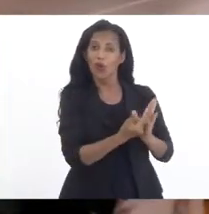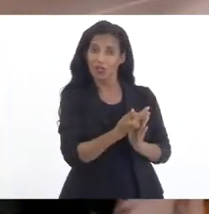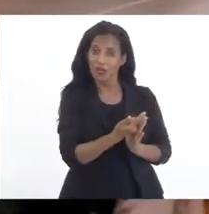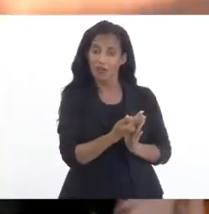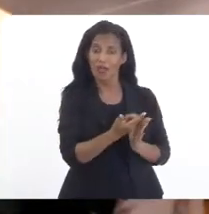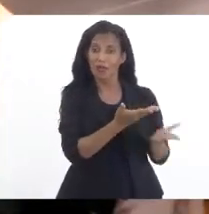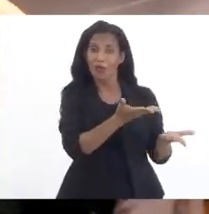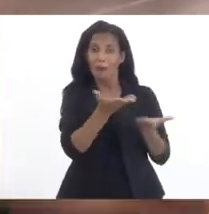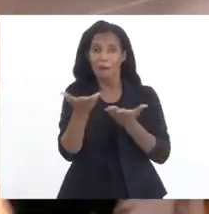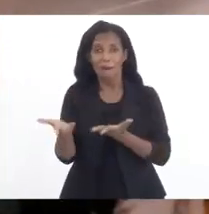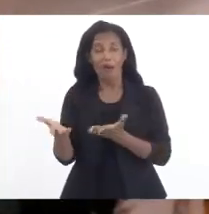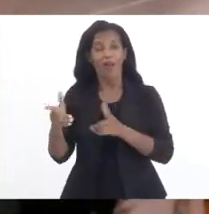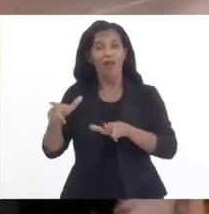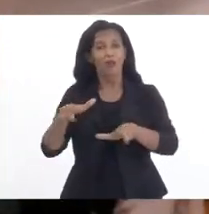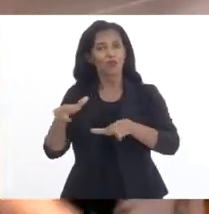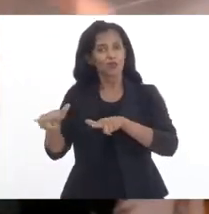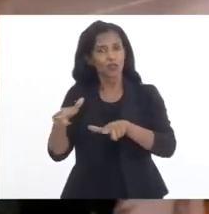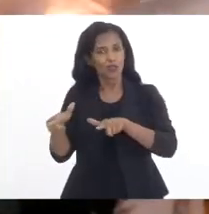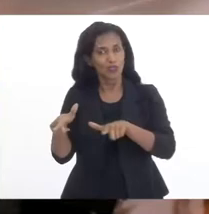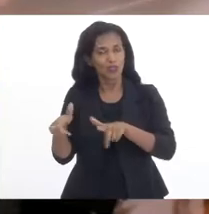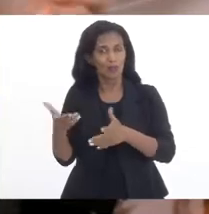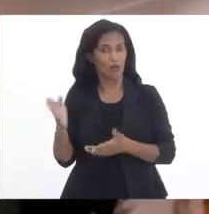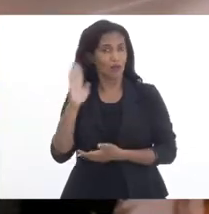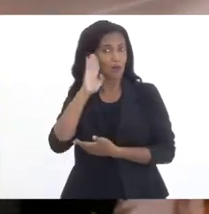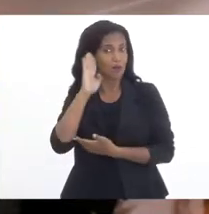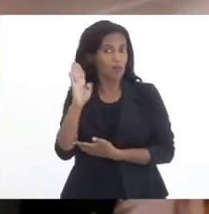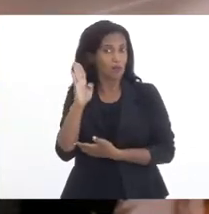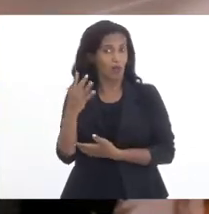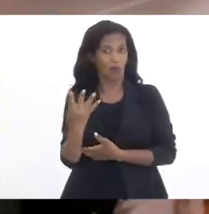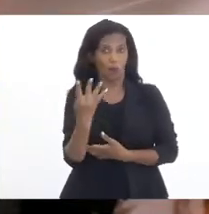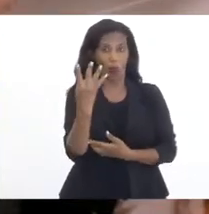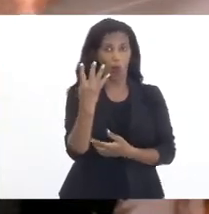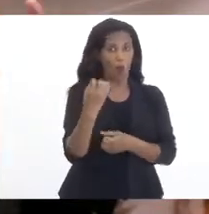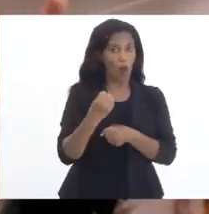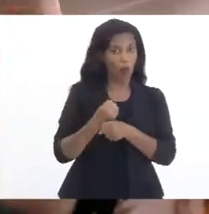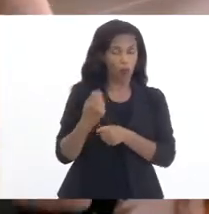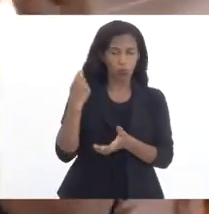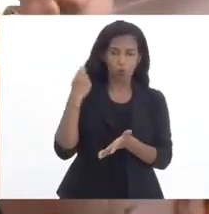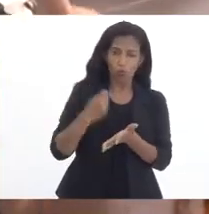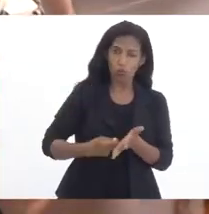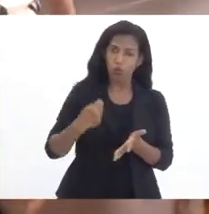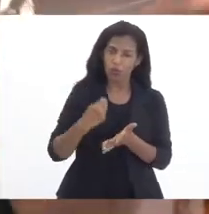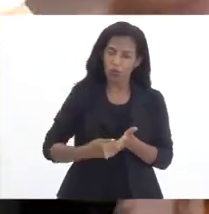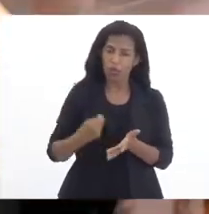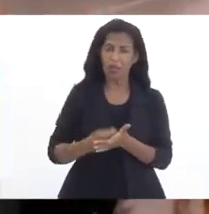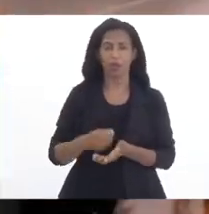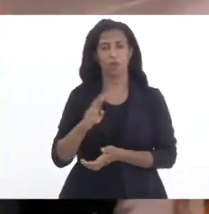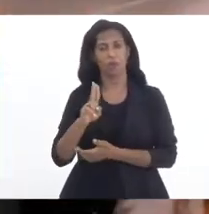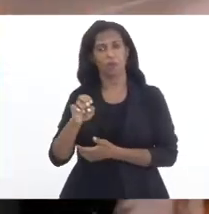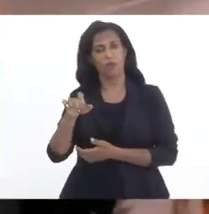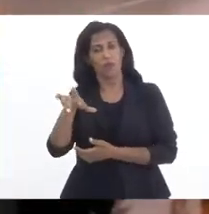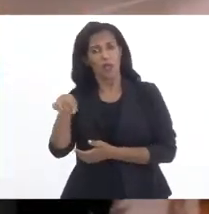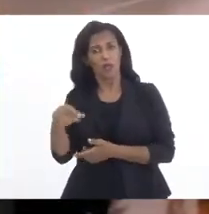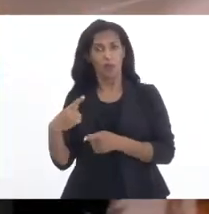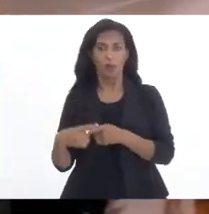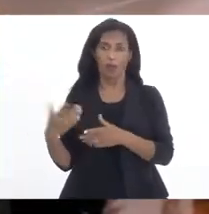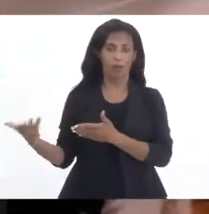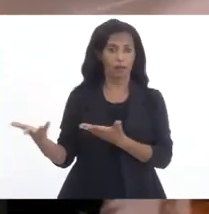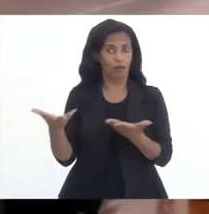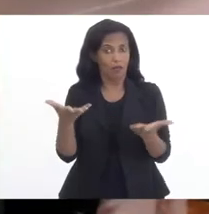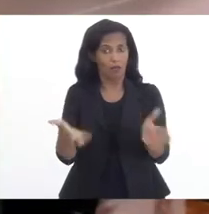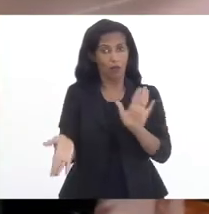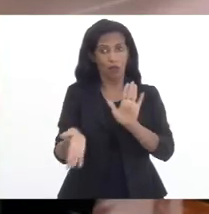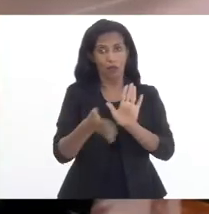para serviços essenciais. Então, nós passamos 4 anos lutando pela UESO, porque, até então, a